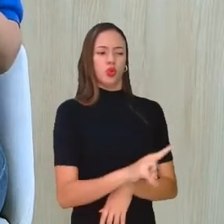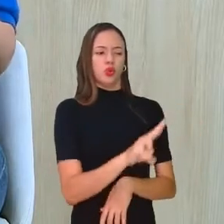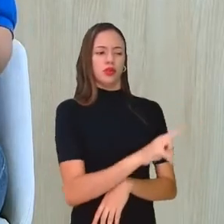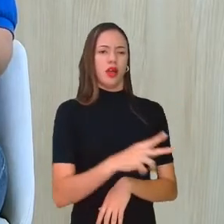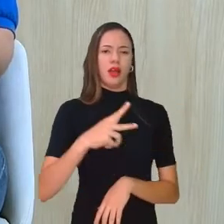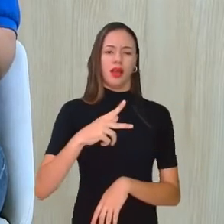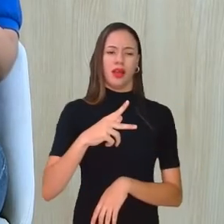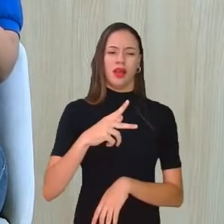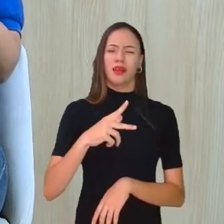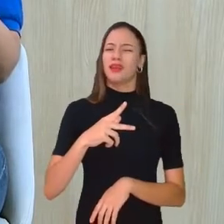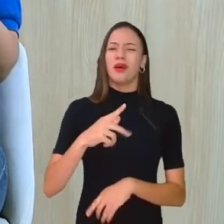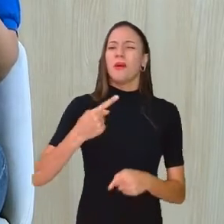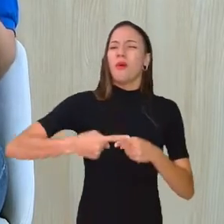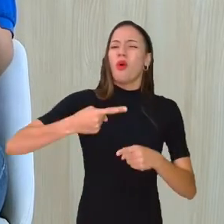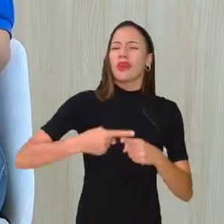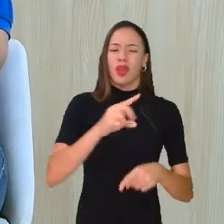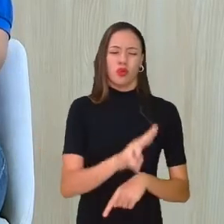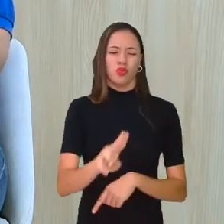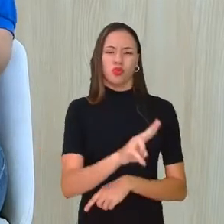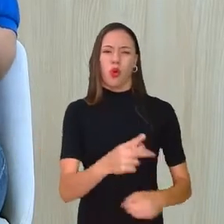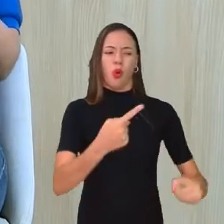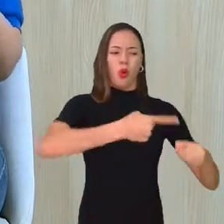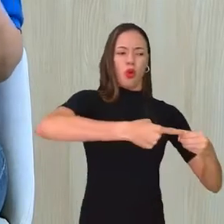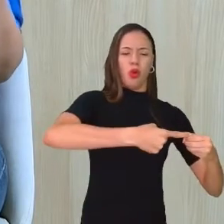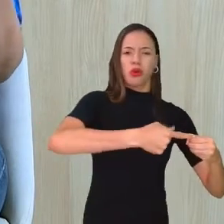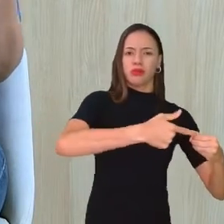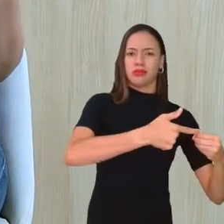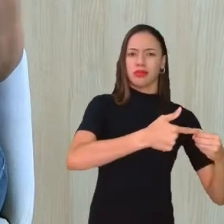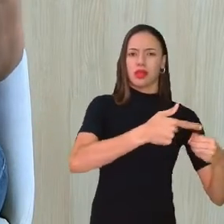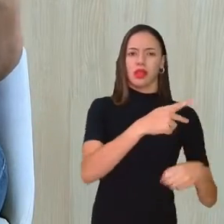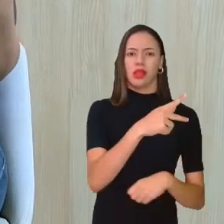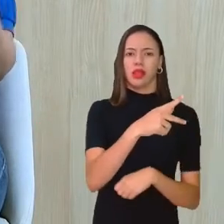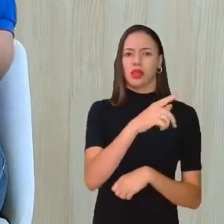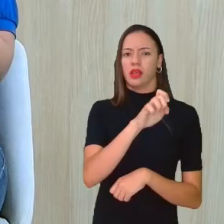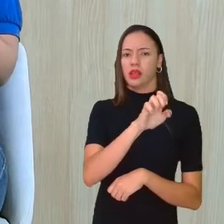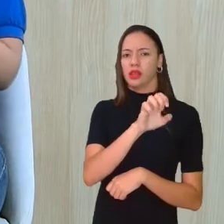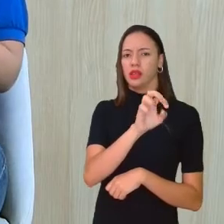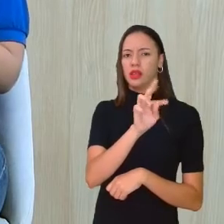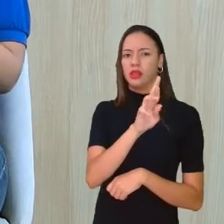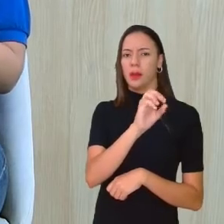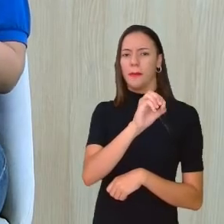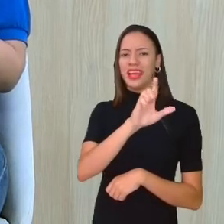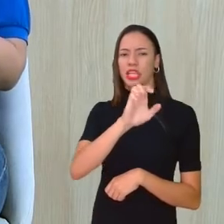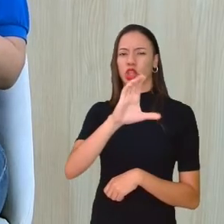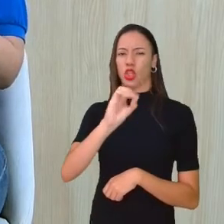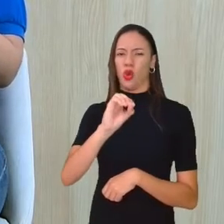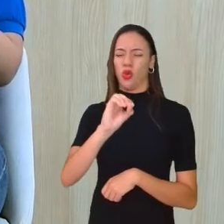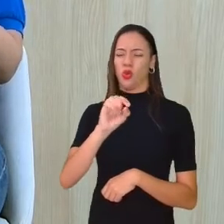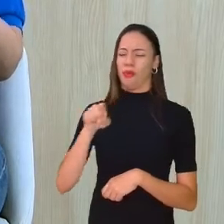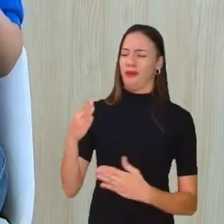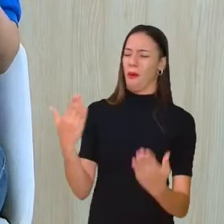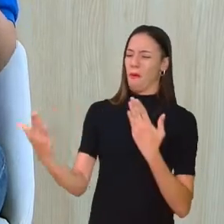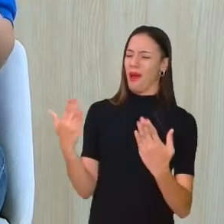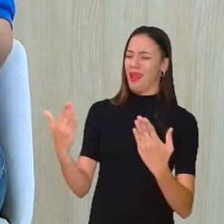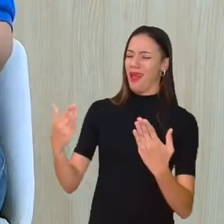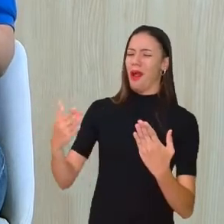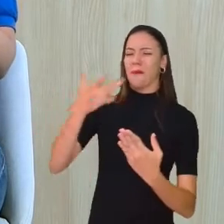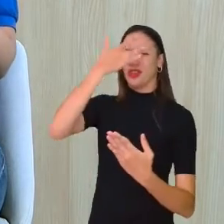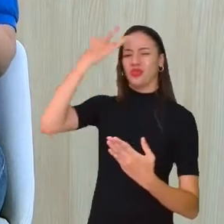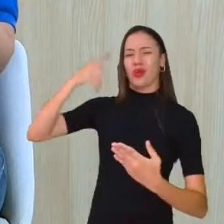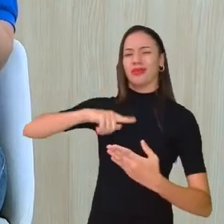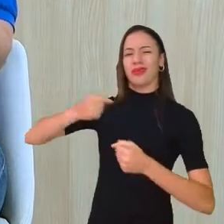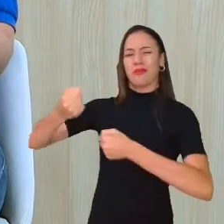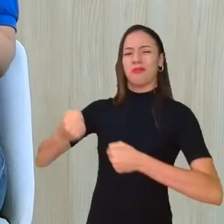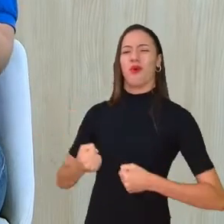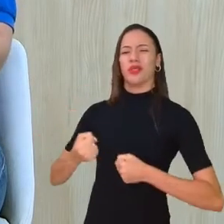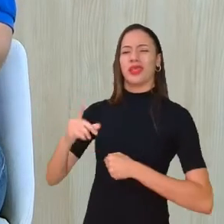para comparar quem tem o poder dos dados, Tanto é que hoje, né, Tiago, a gente vê que muitas pessoas estão